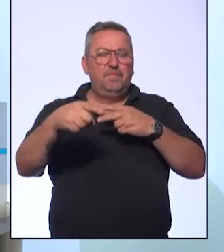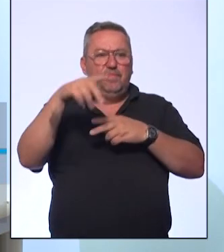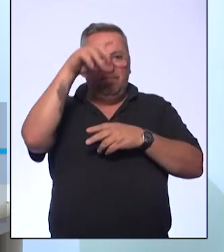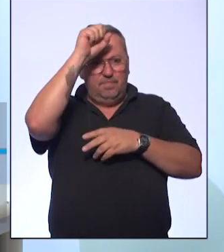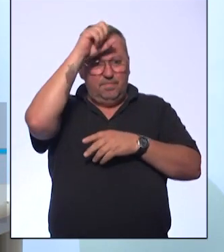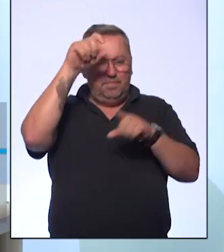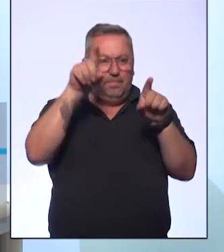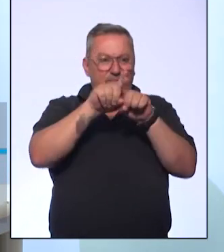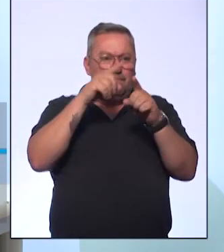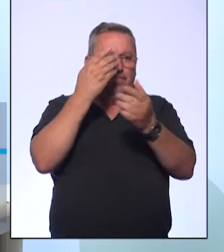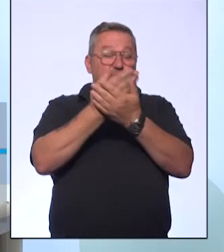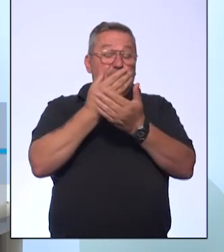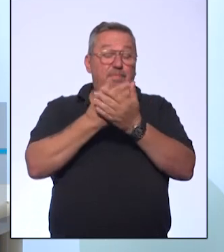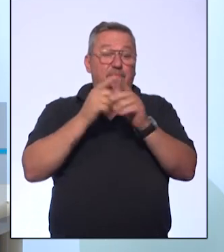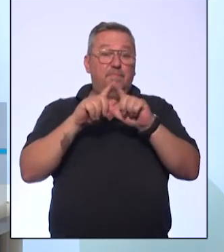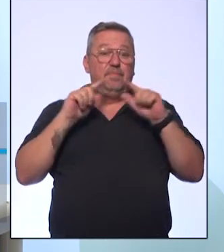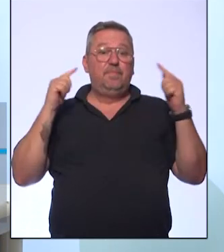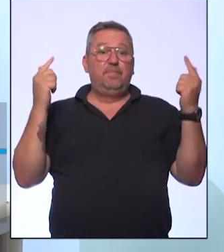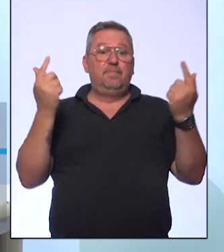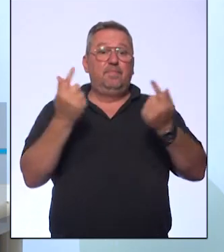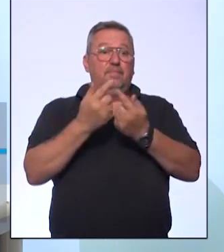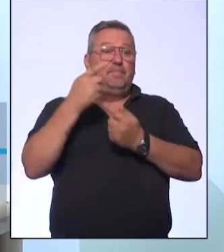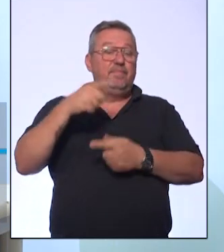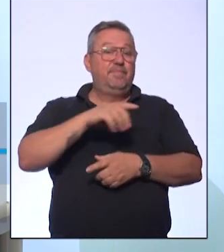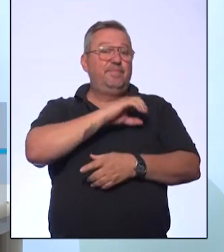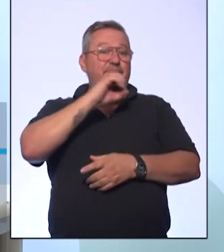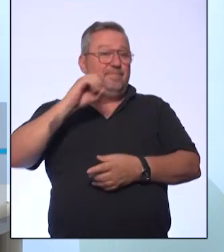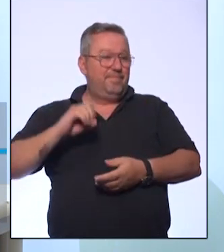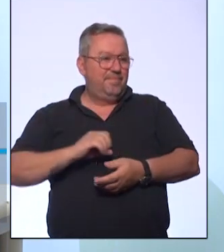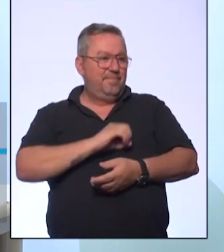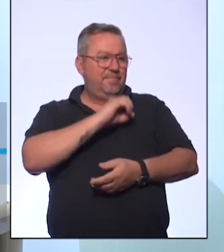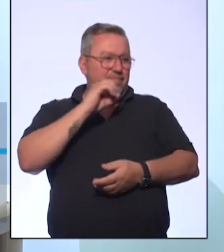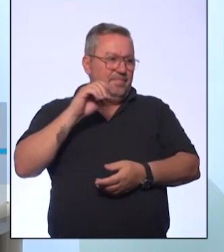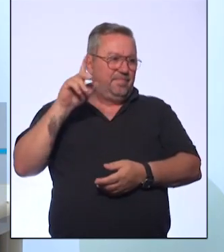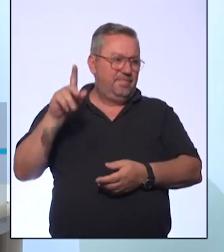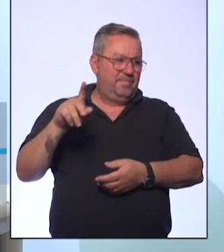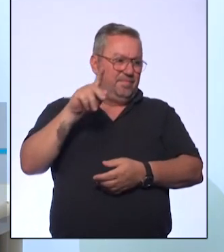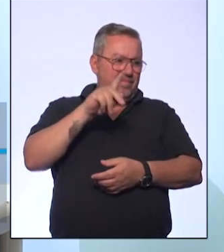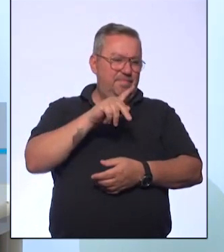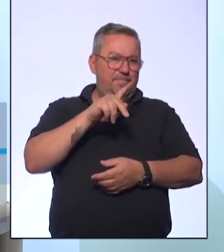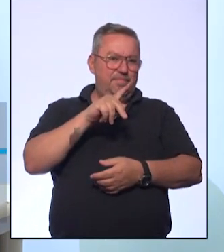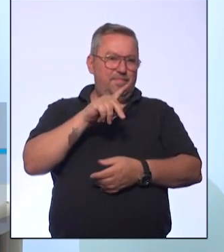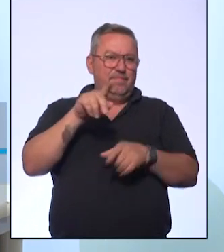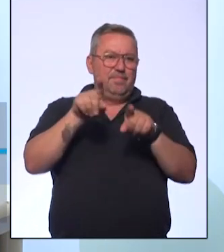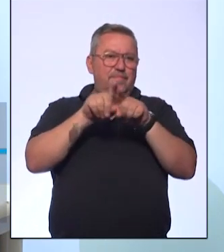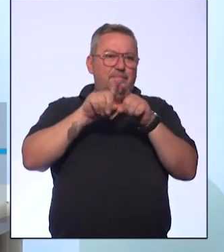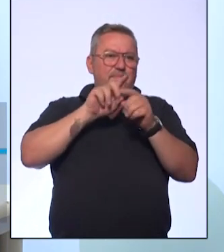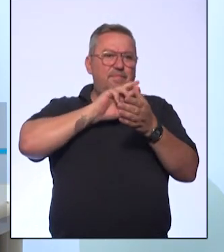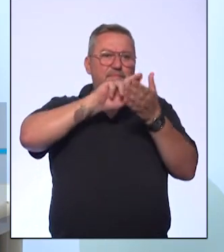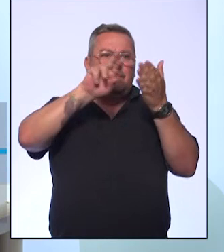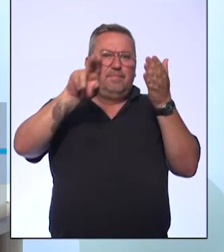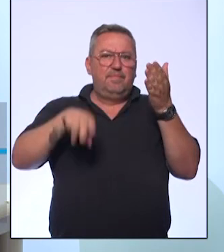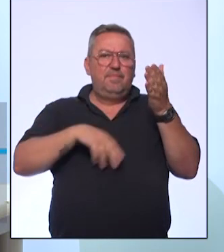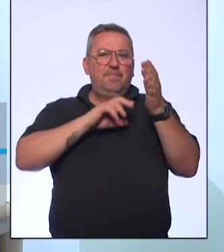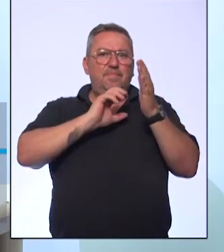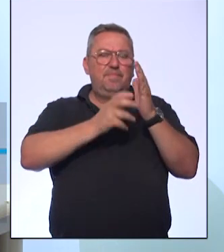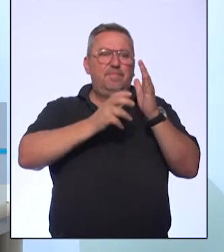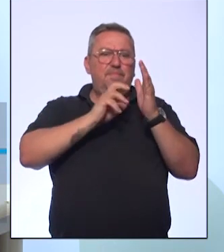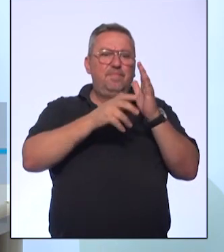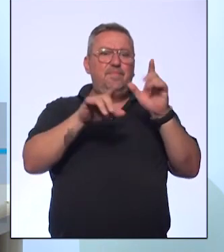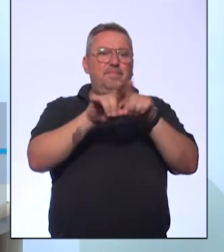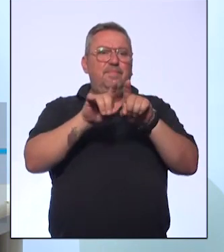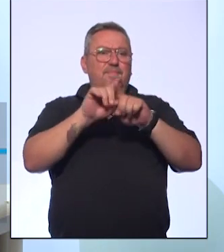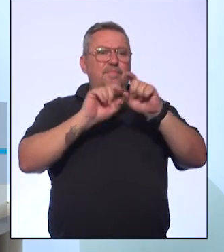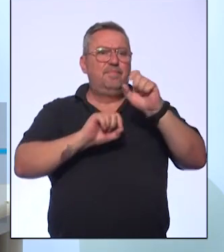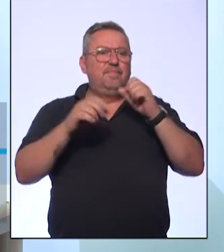de aulas de geografia aqui no Centro de Mídias, com seus professores, por meio de diferentes ferramentas. E a